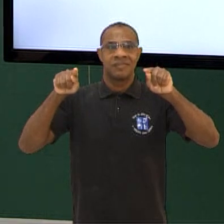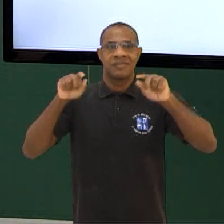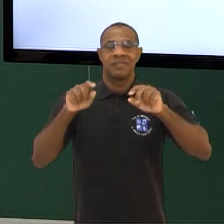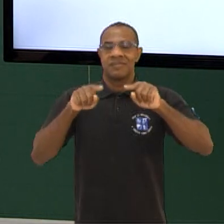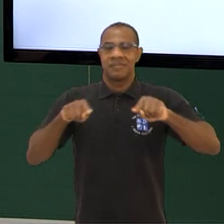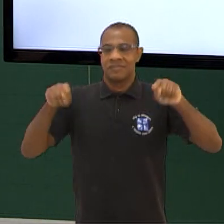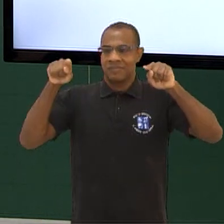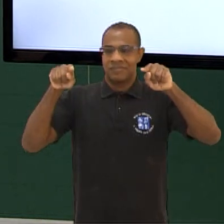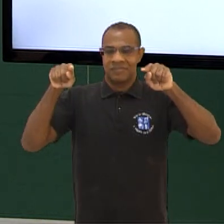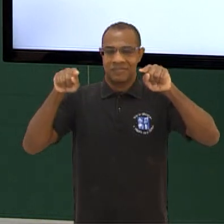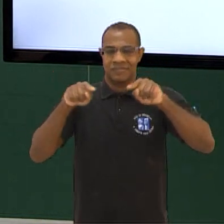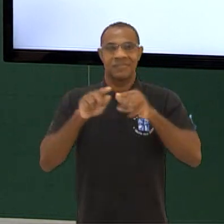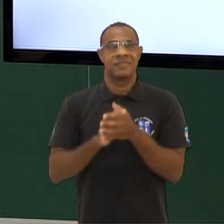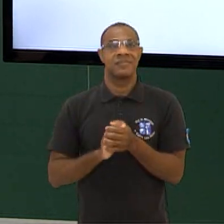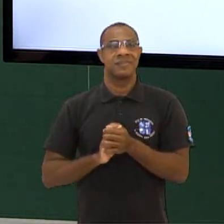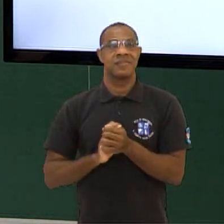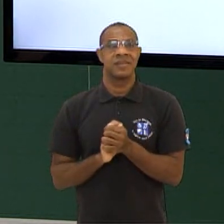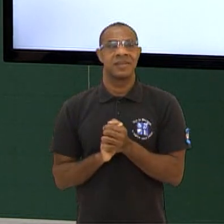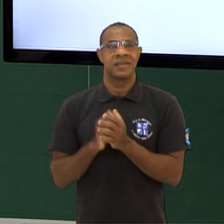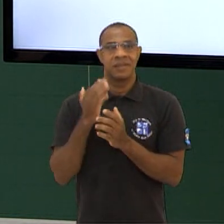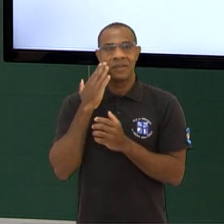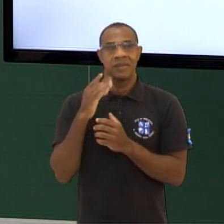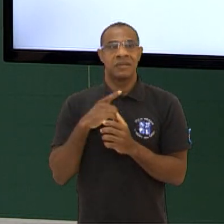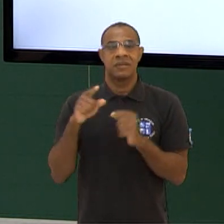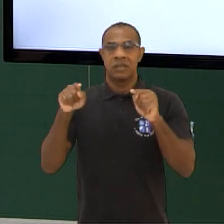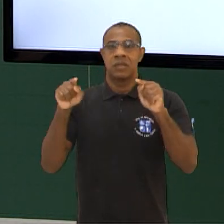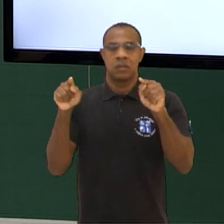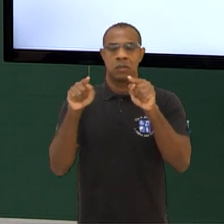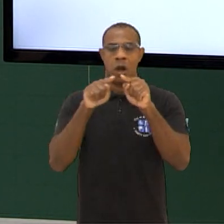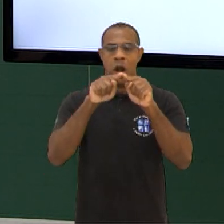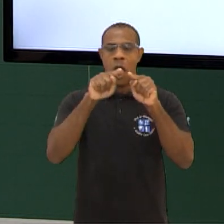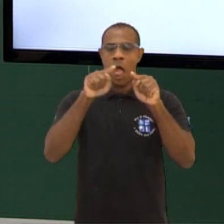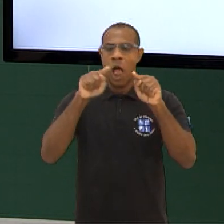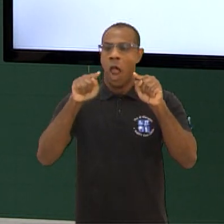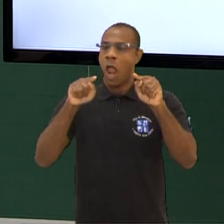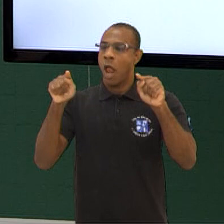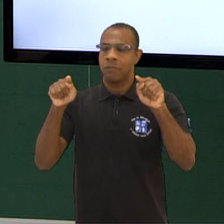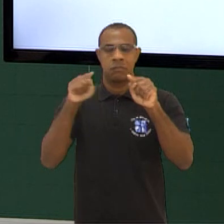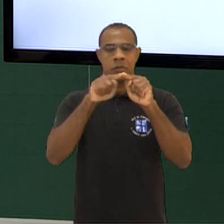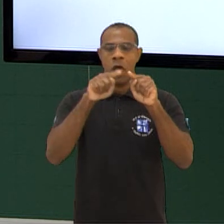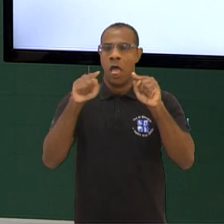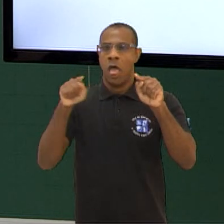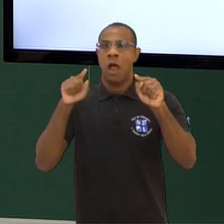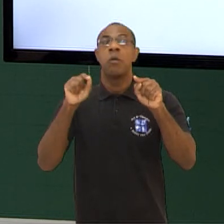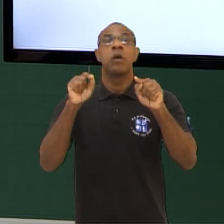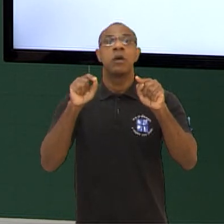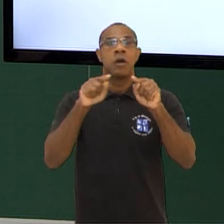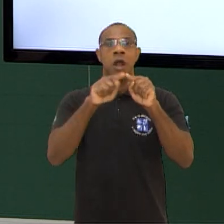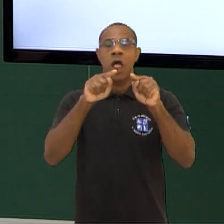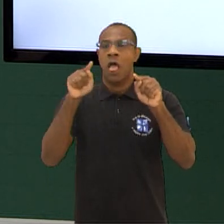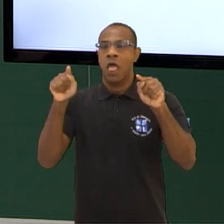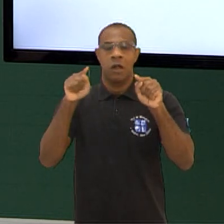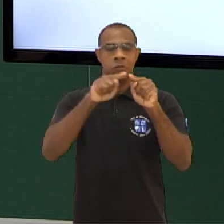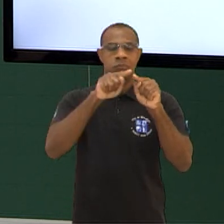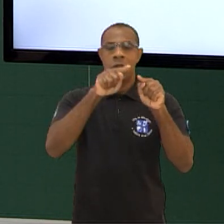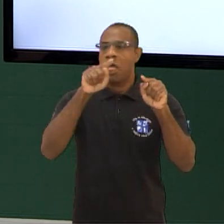sul, vai haver aqui o fluxo de linhas de campo. As linhas saem do norte